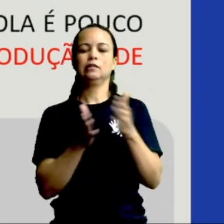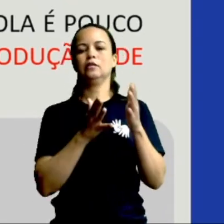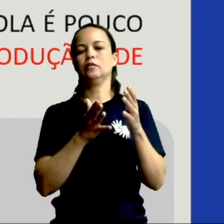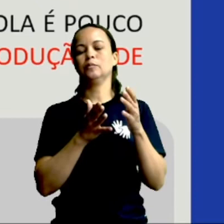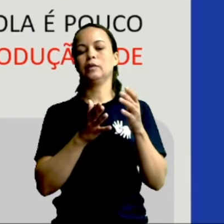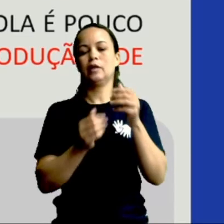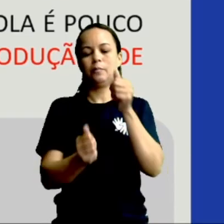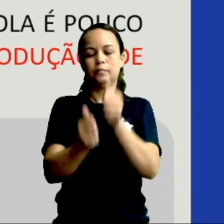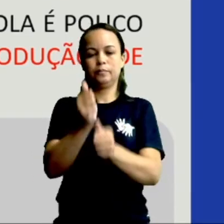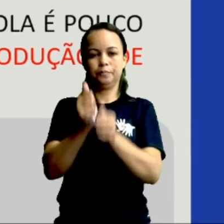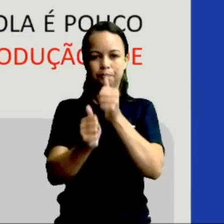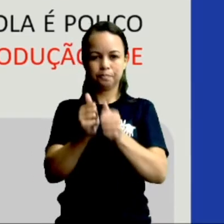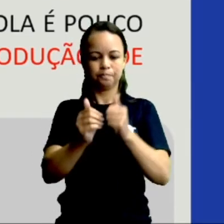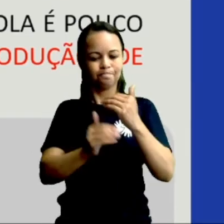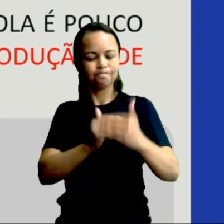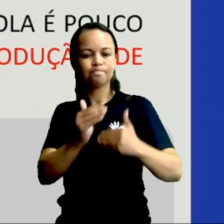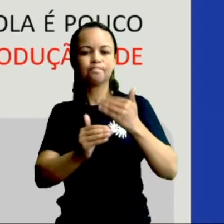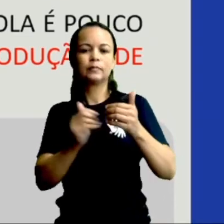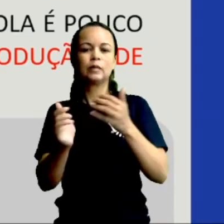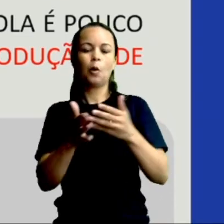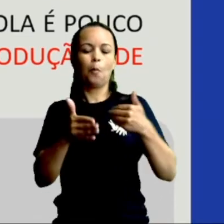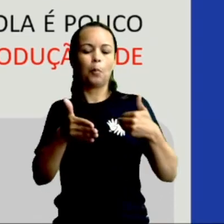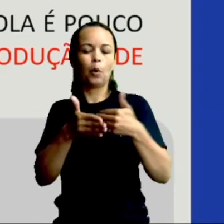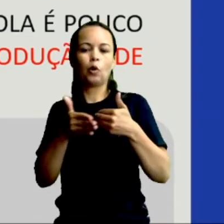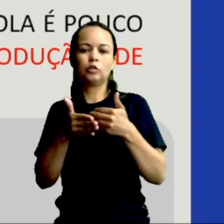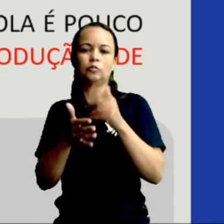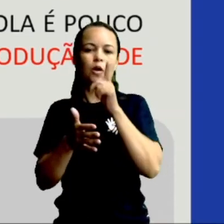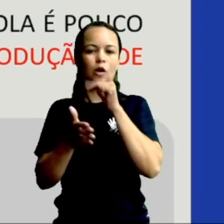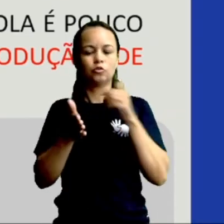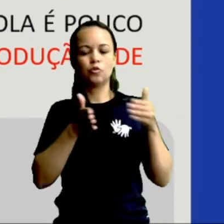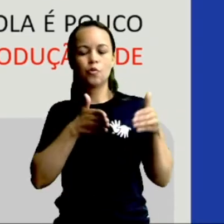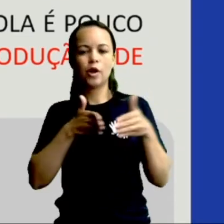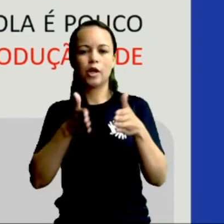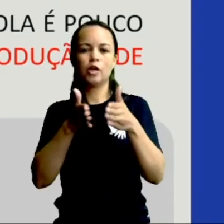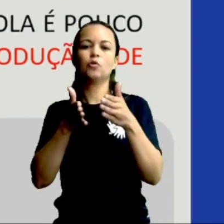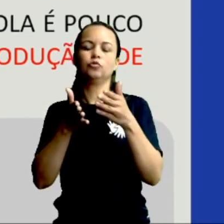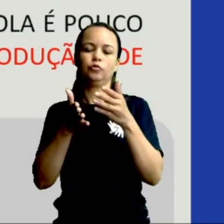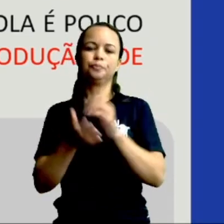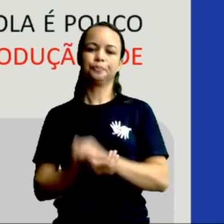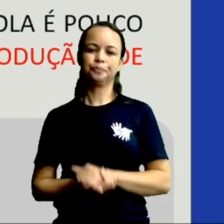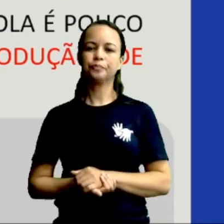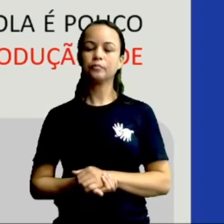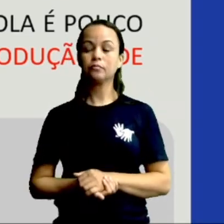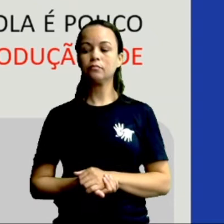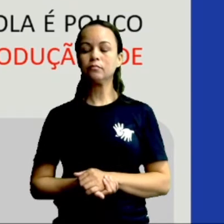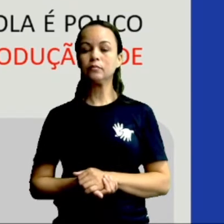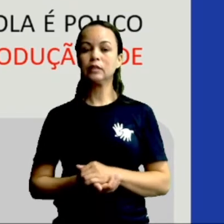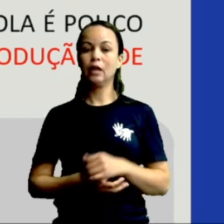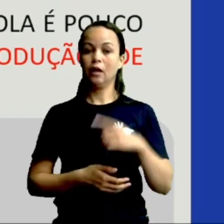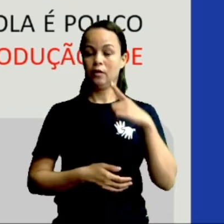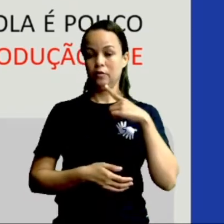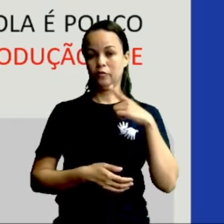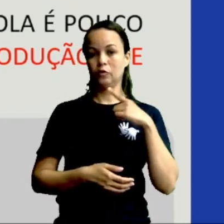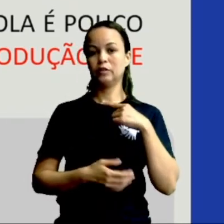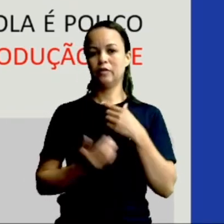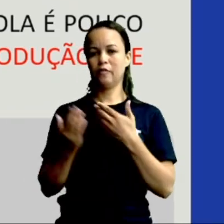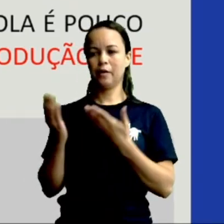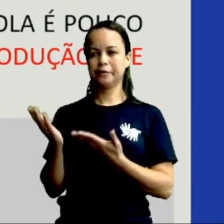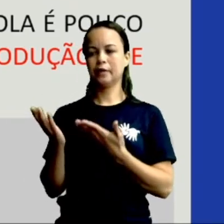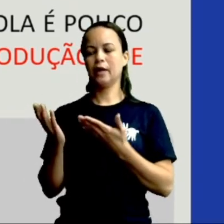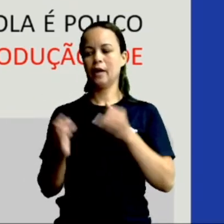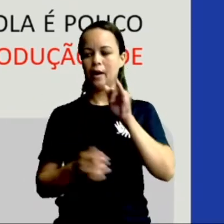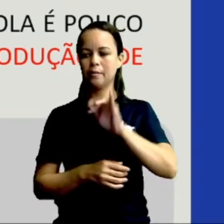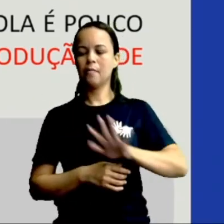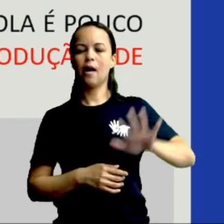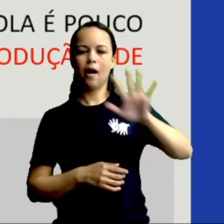produção de arroz próximas aos rios perentes, que são os rios permanentes. E aí você vai ter uma